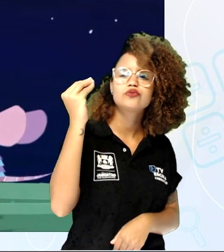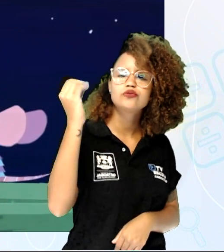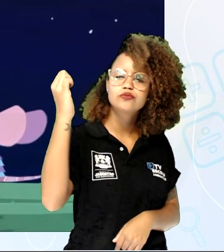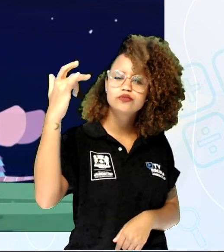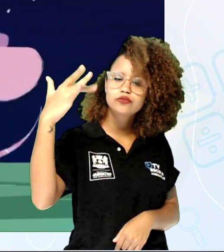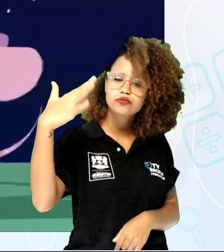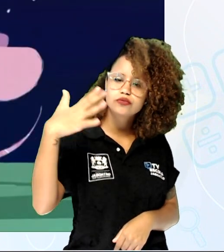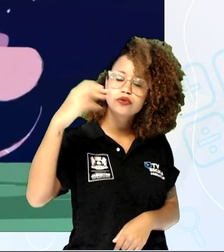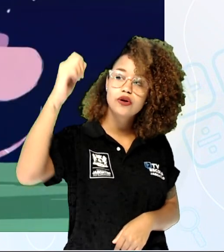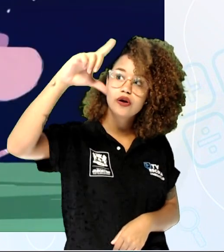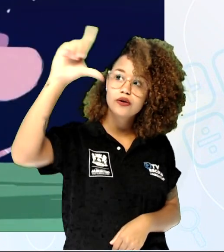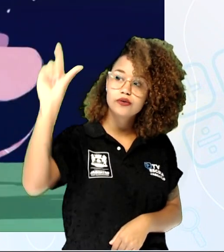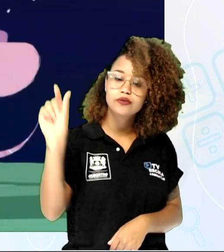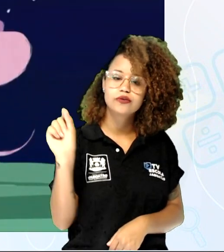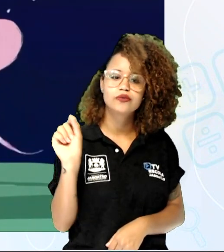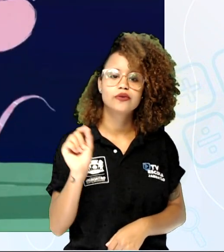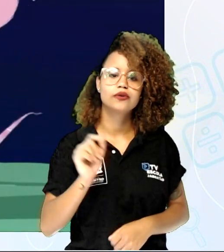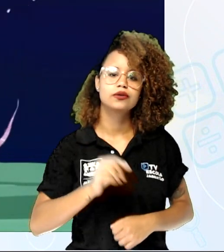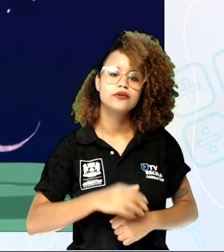lua.